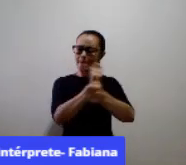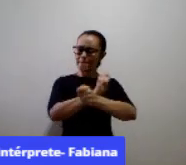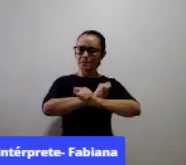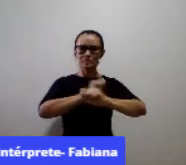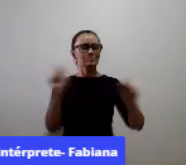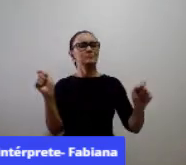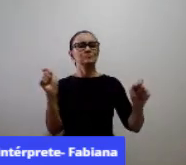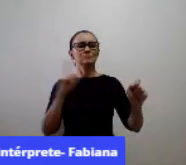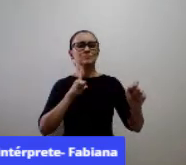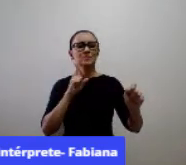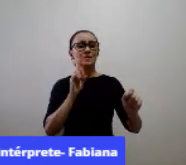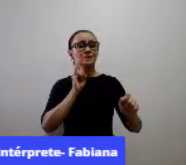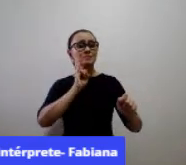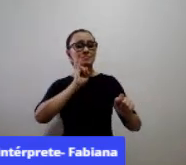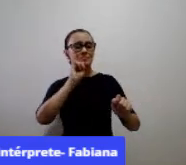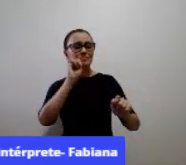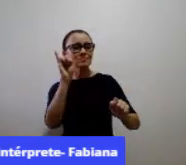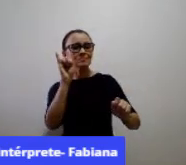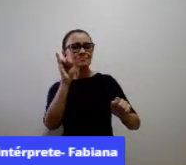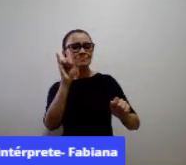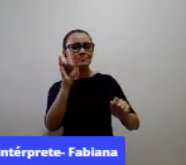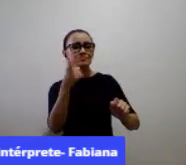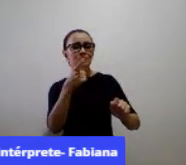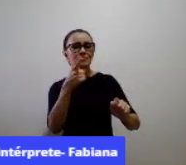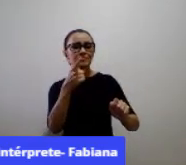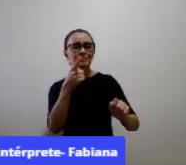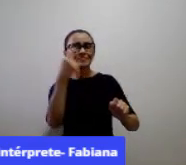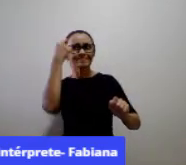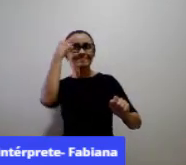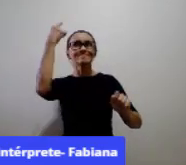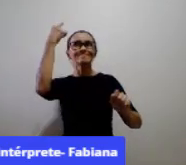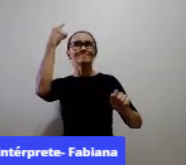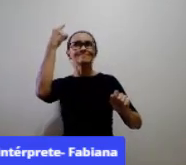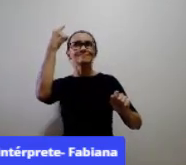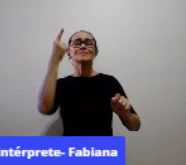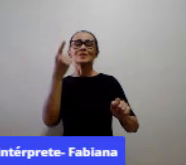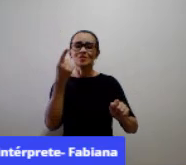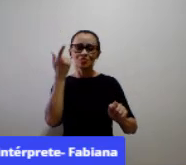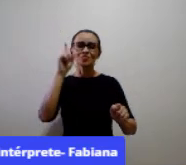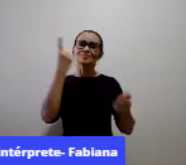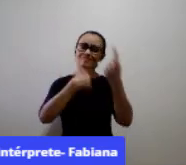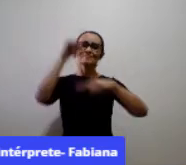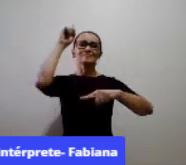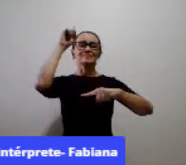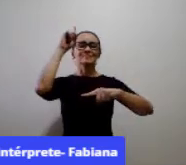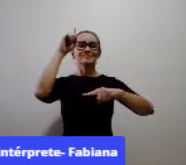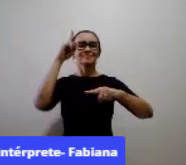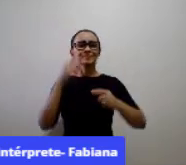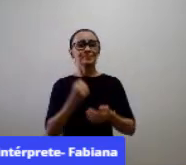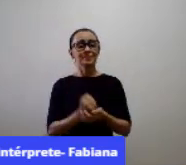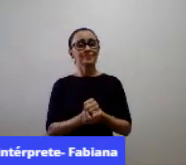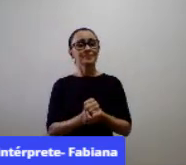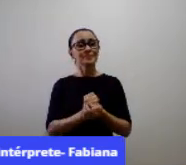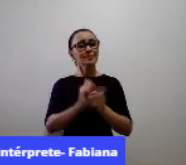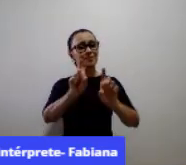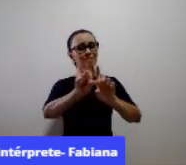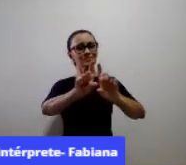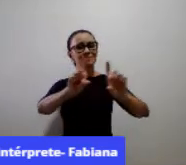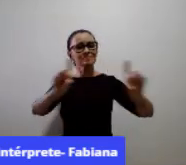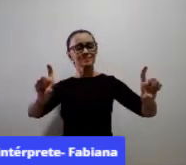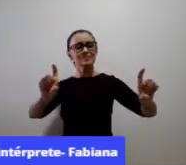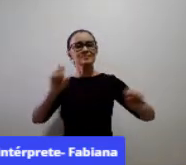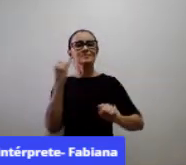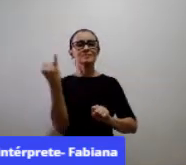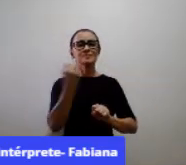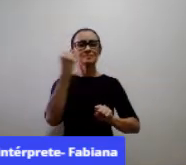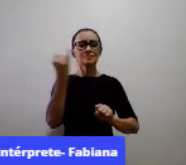existiu até o dia em que inventaram a superação. E nada mais pertinente do que utilizar essa frase nesses dias que